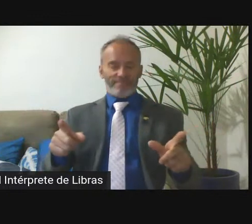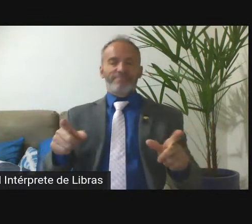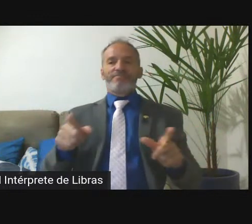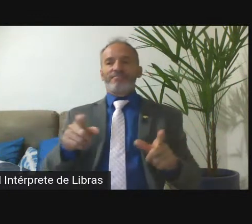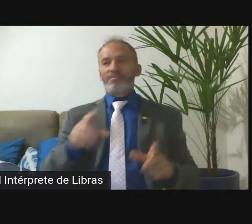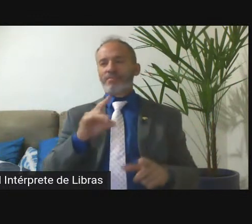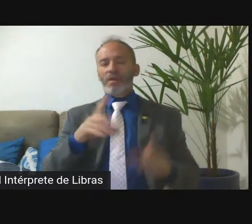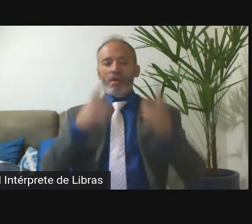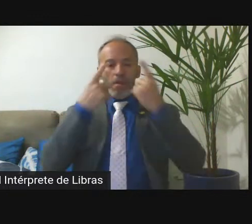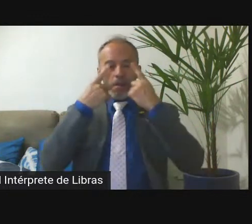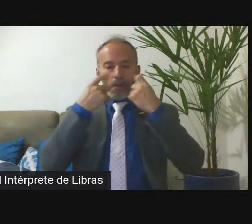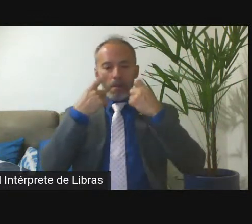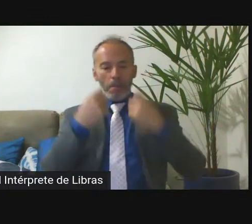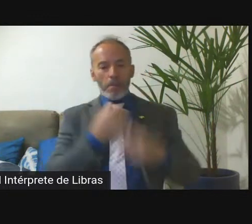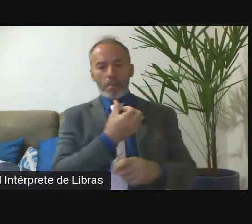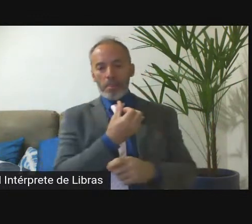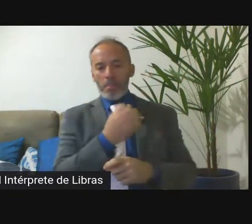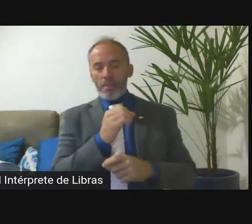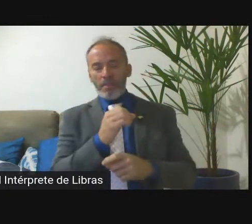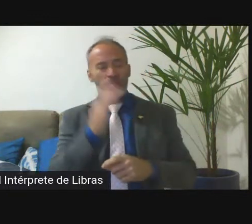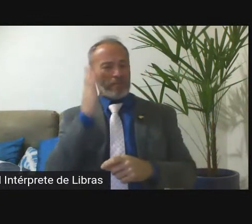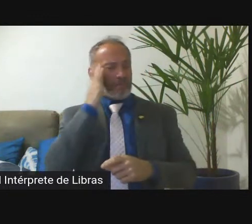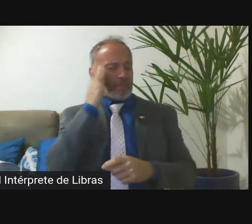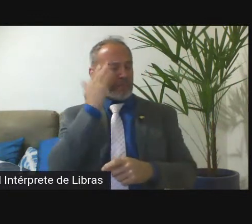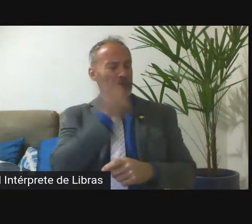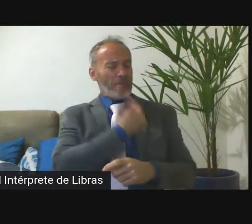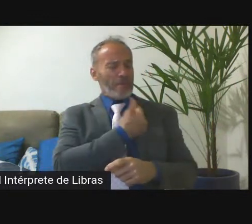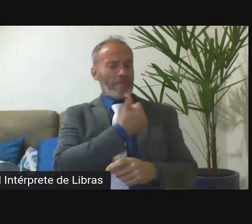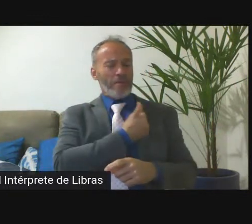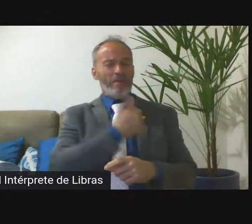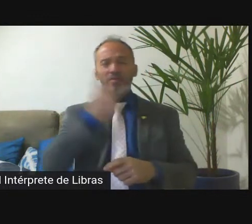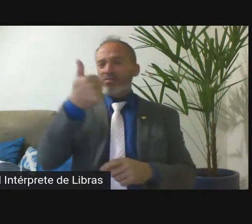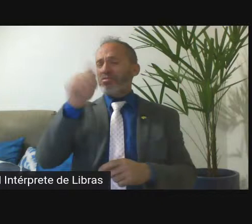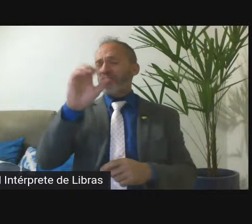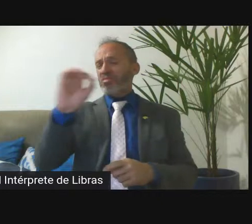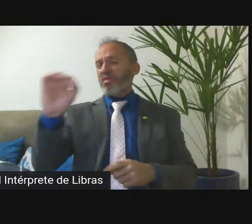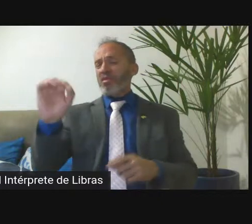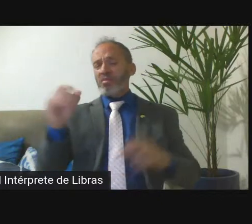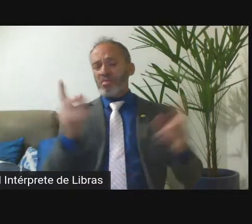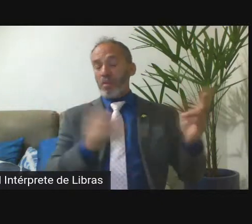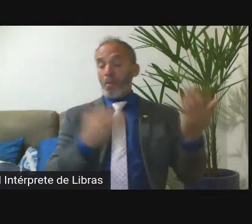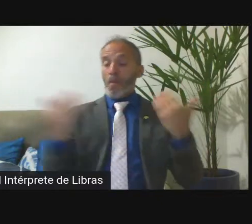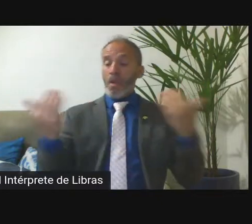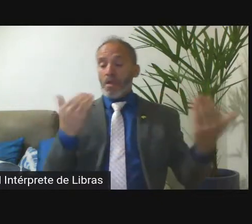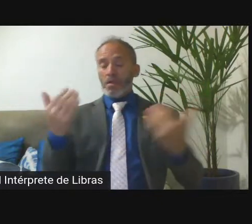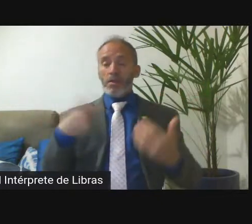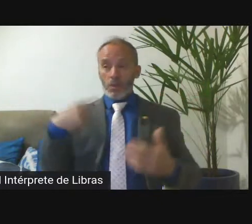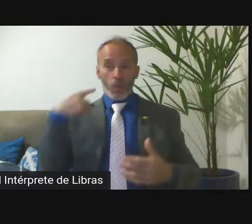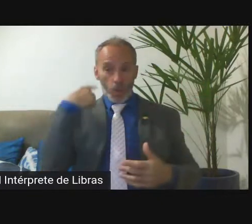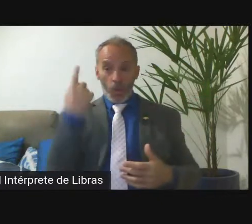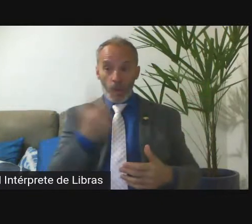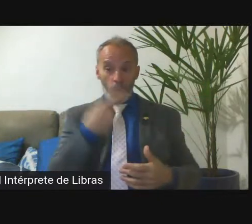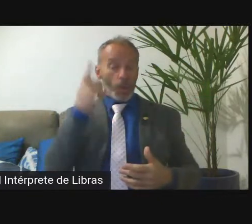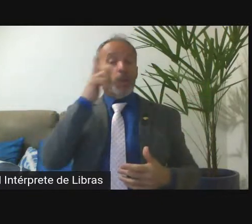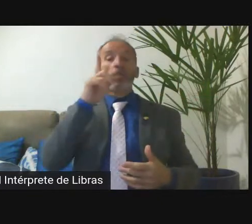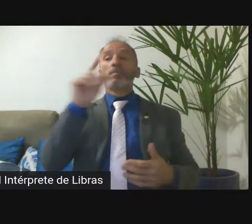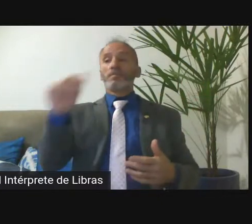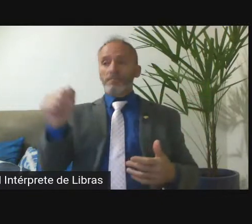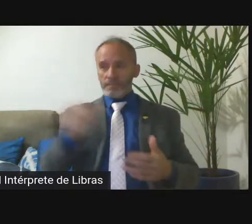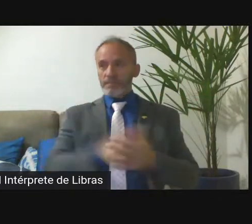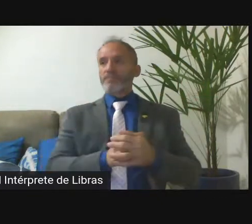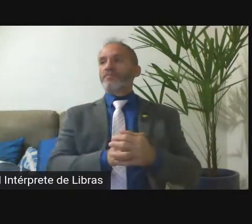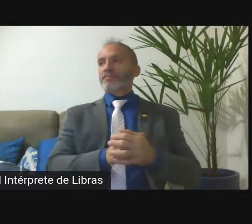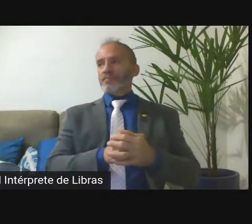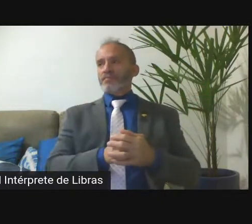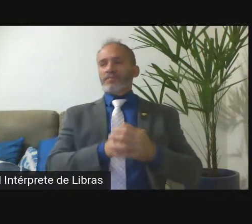quem chorou para tirar 60 sabe quanto ele vale um 100. Mas nós conseguimos. Nós,